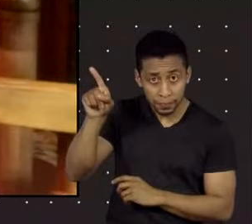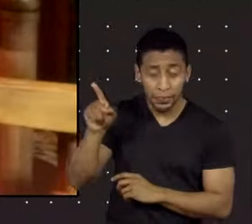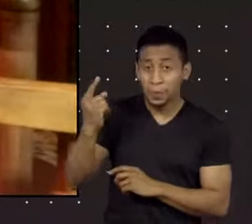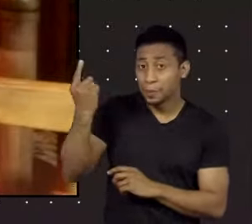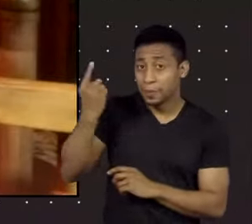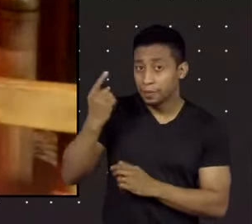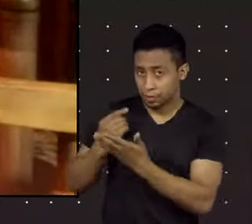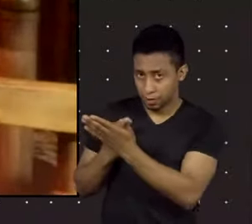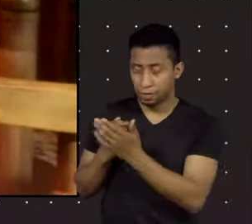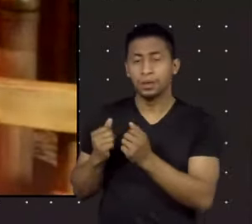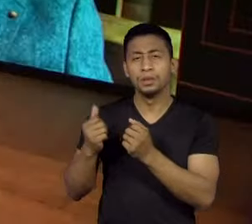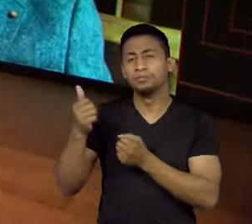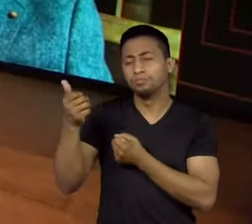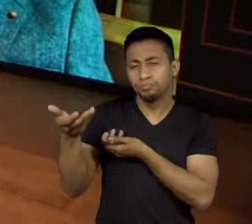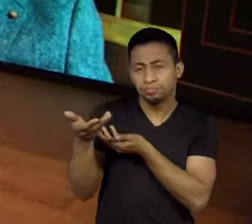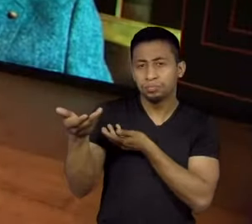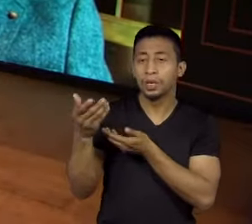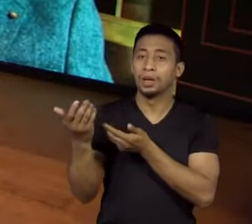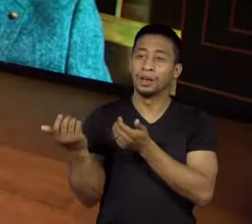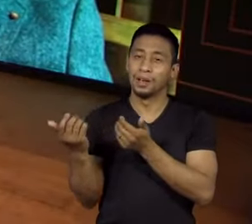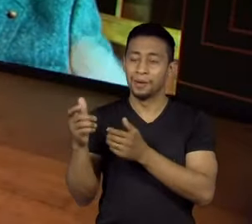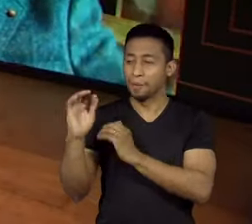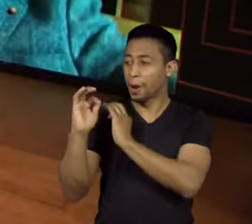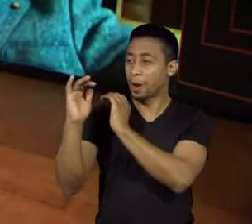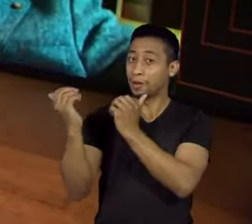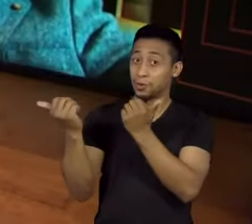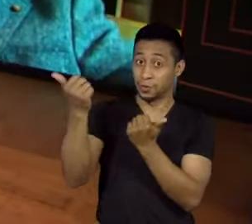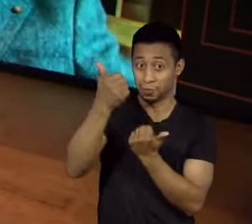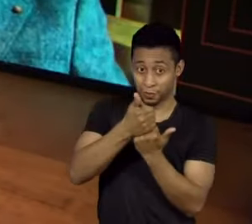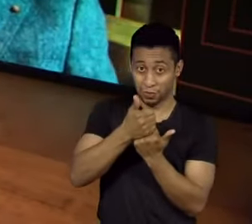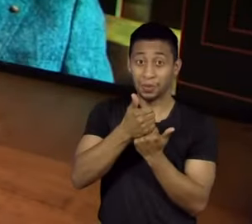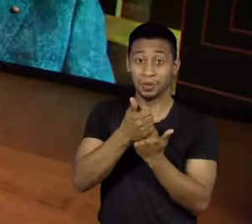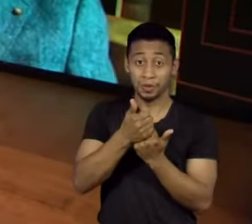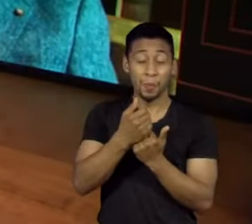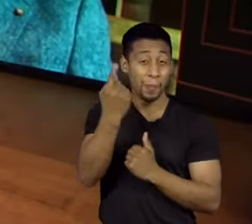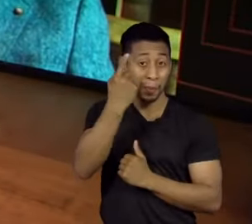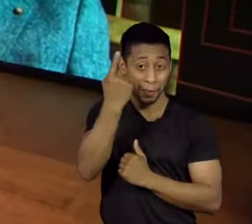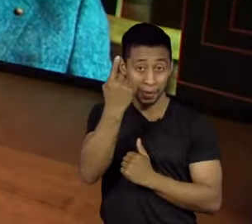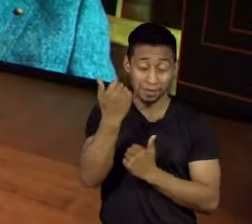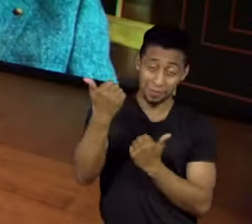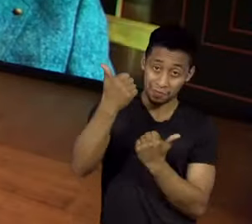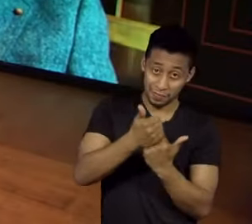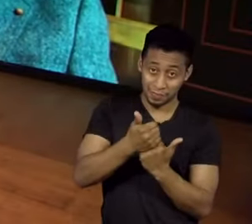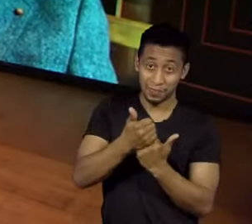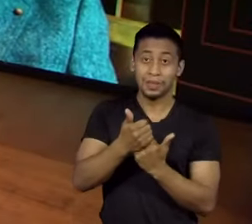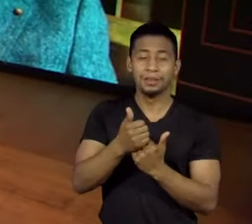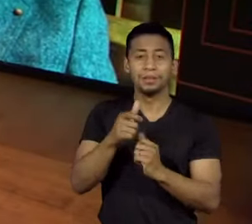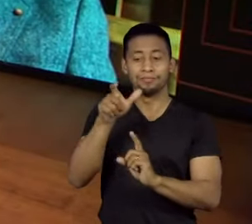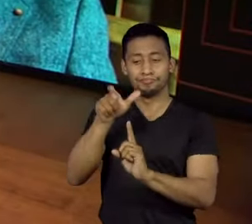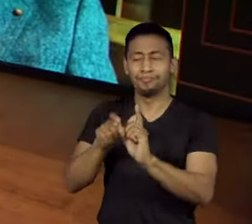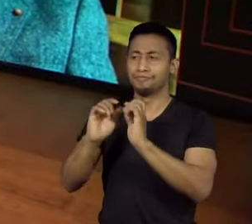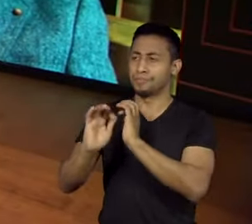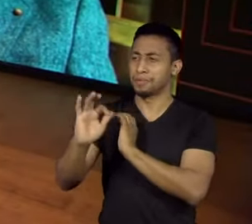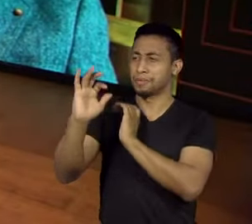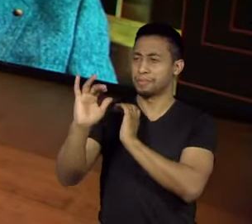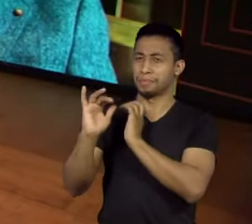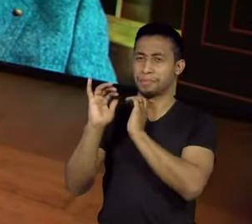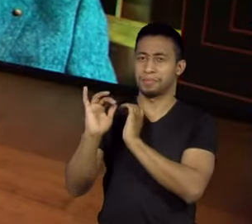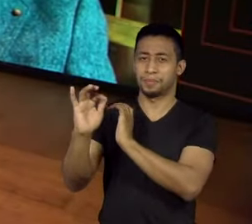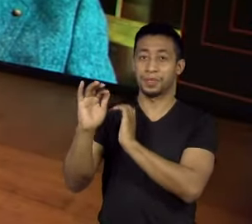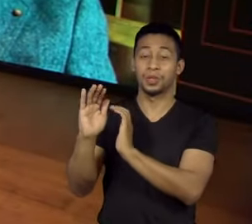o substituto dele de primeiro trompete na Filarmônica de Berlim, que para nós é a melhor orquestra do mundo, né, é um trompetista que veio